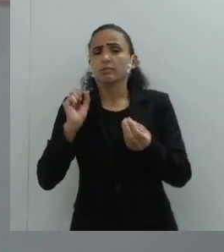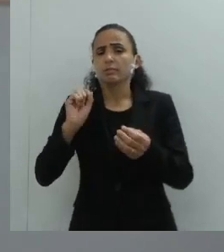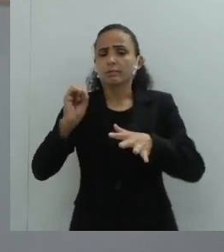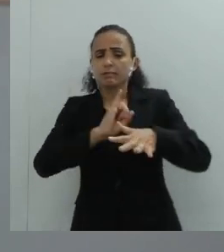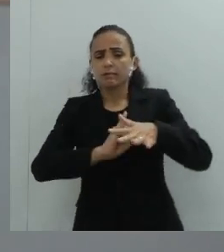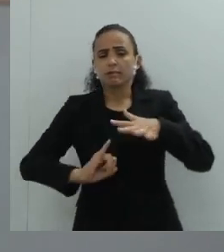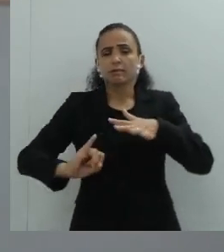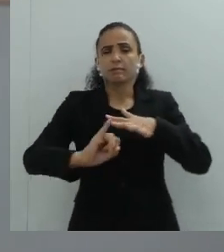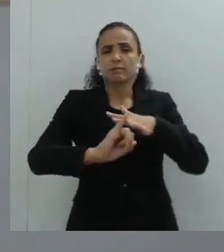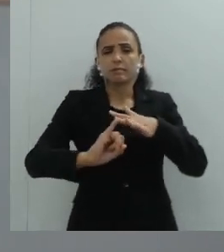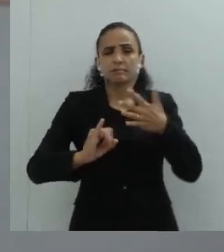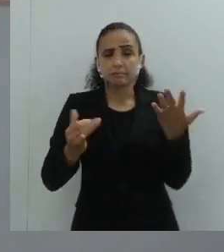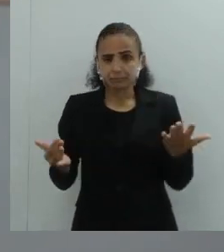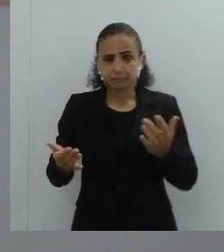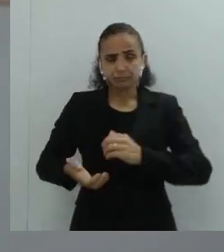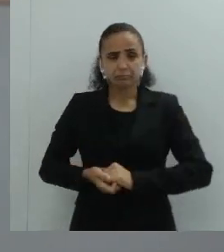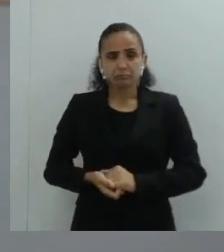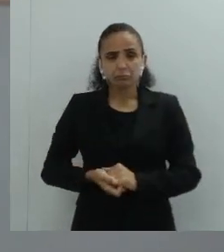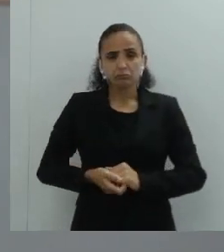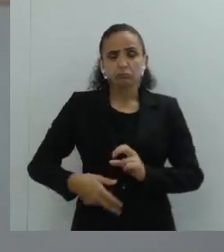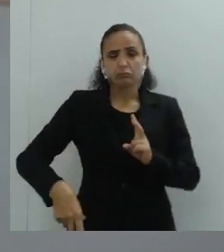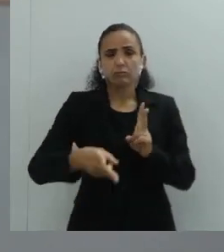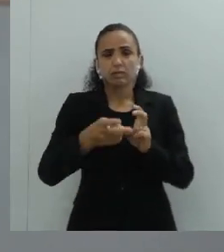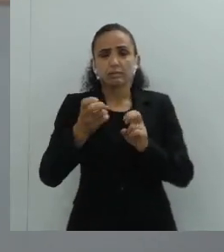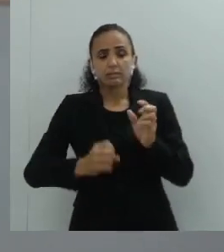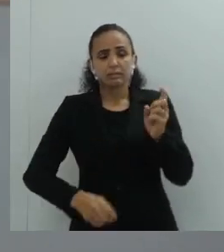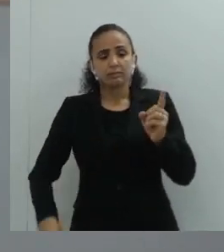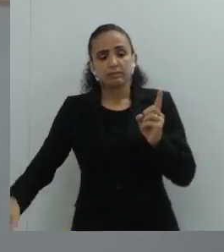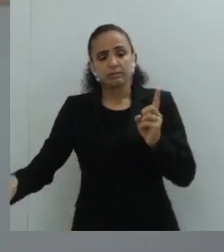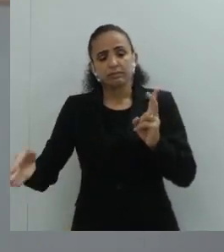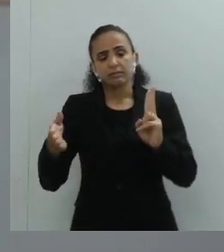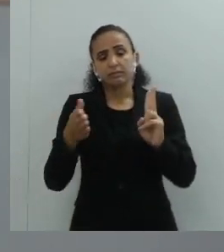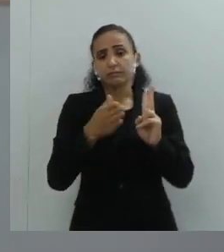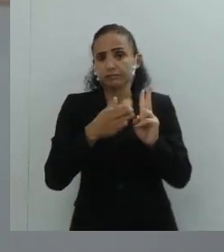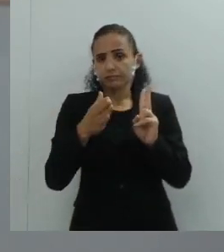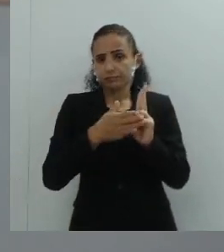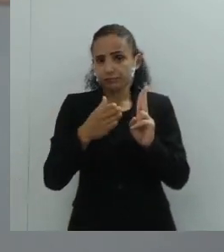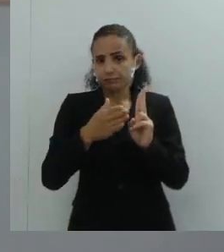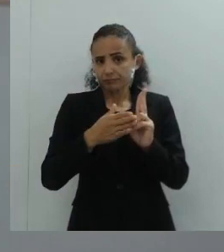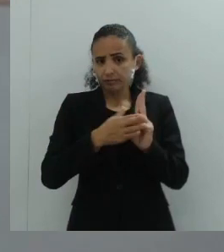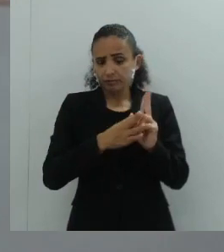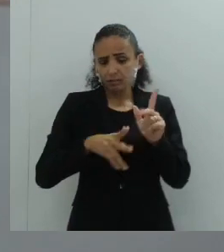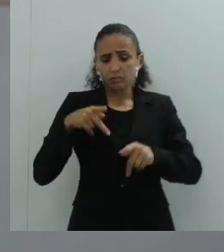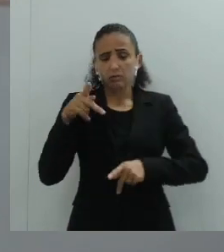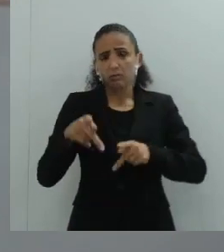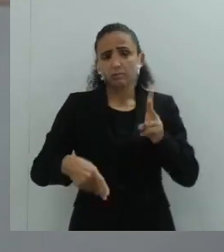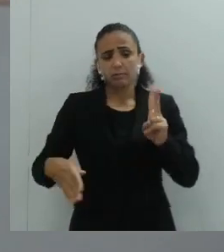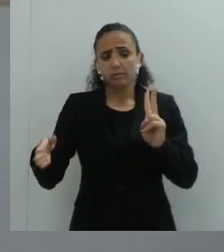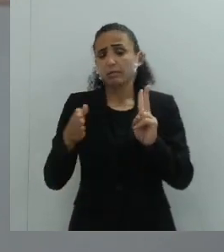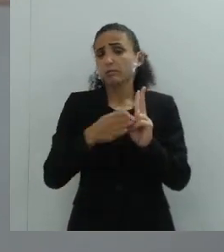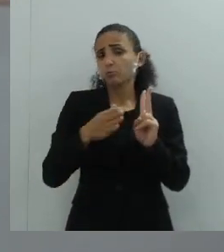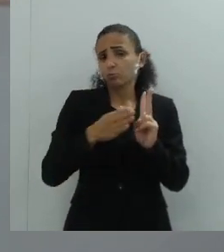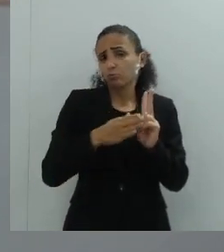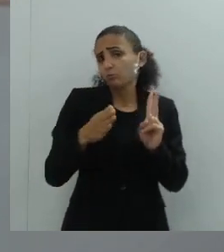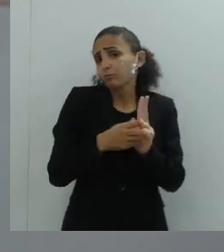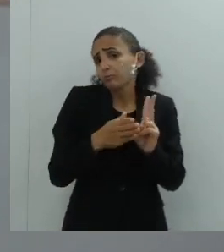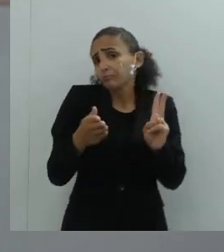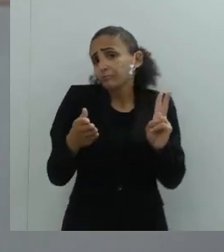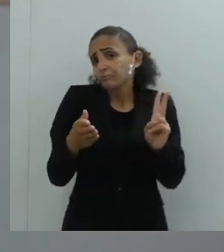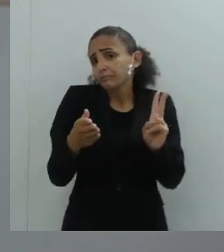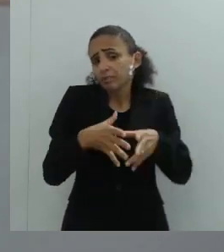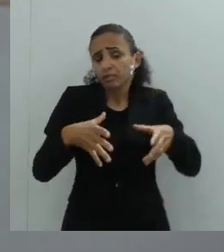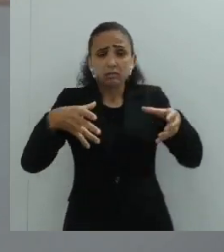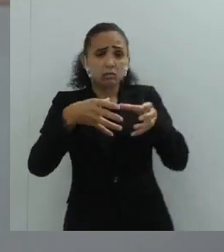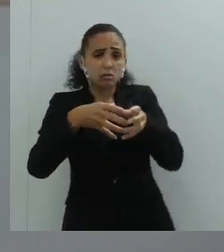nas Antilhas, ele se deparou com indígenas, né? O povo indígena era uma tribo que estava